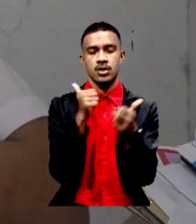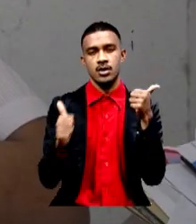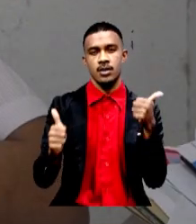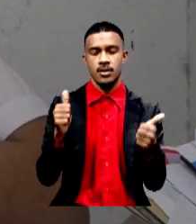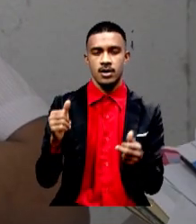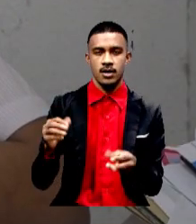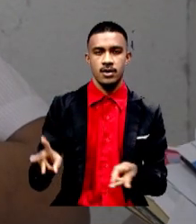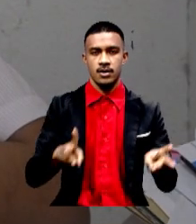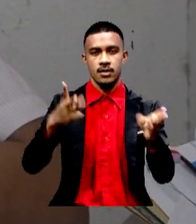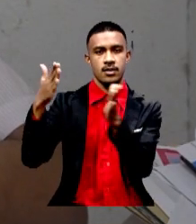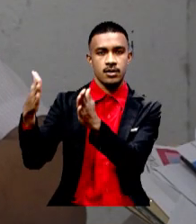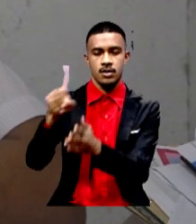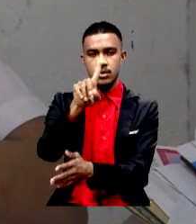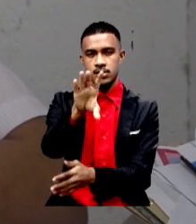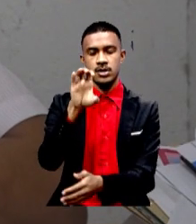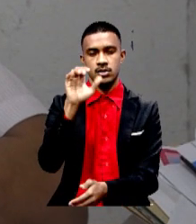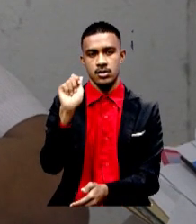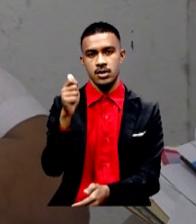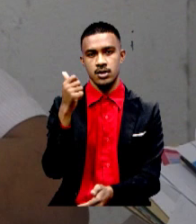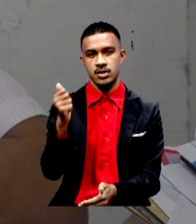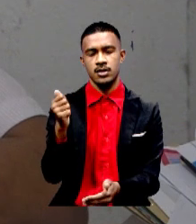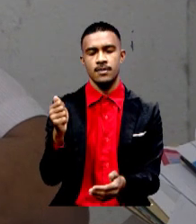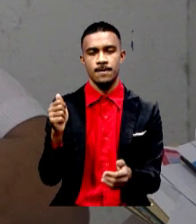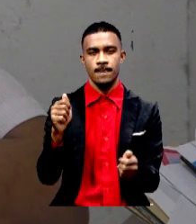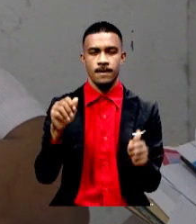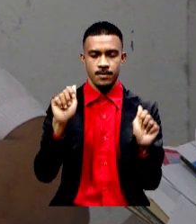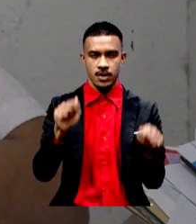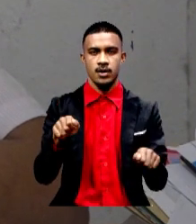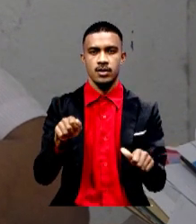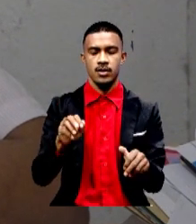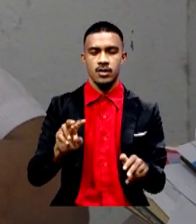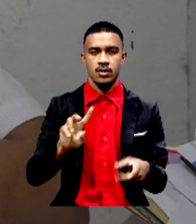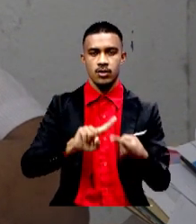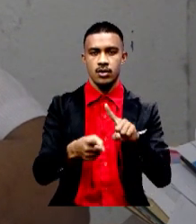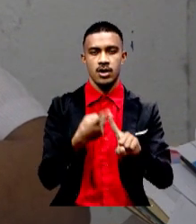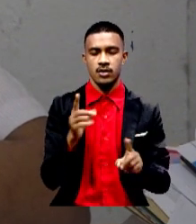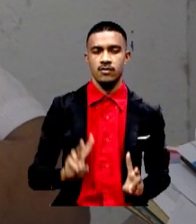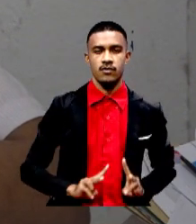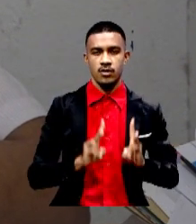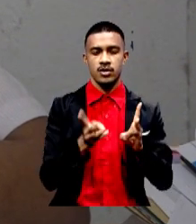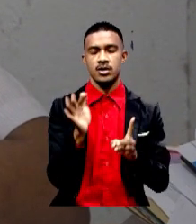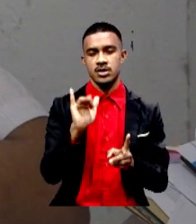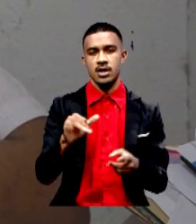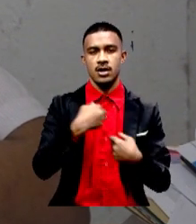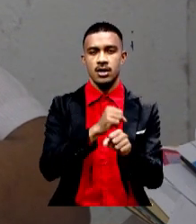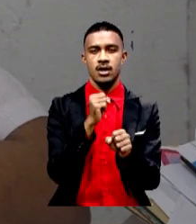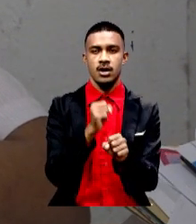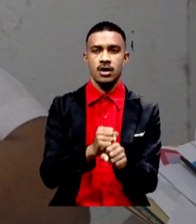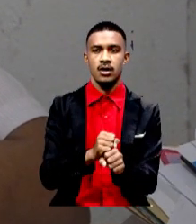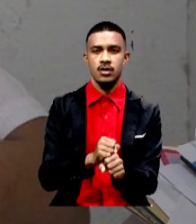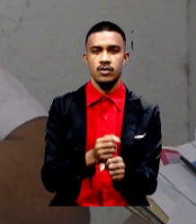nin o 110 né consegue malo voluntário será halo re